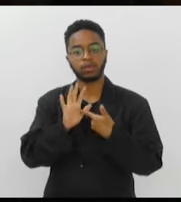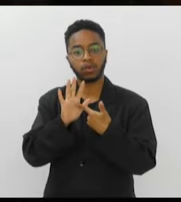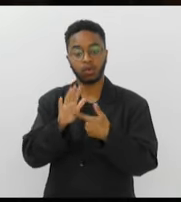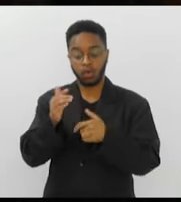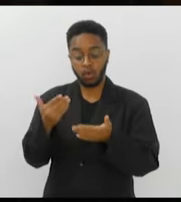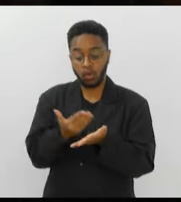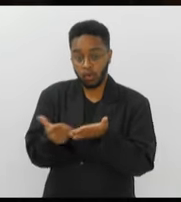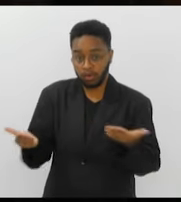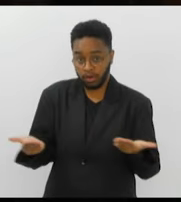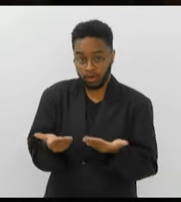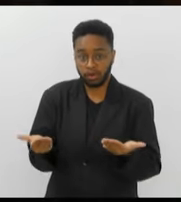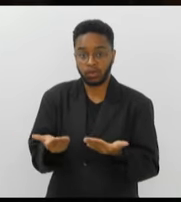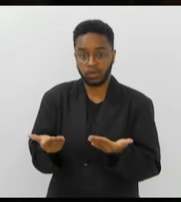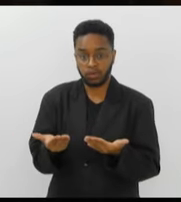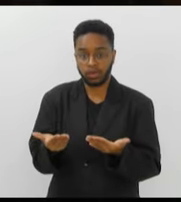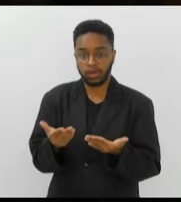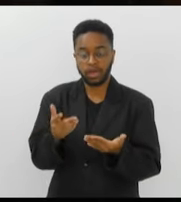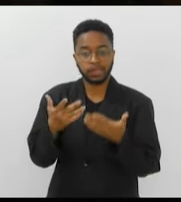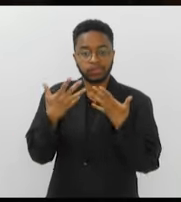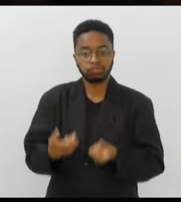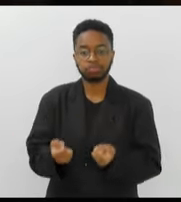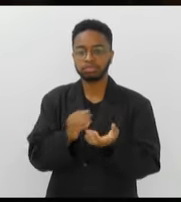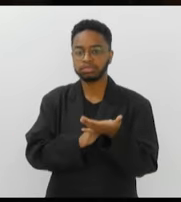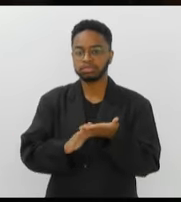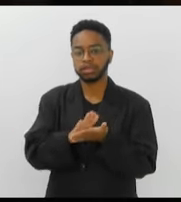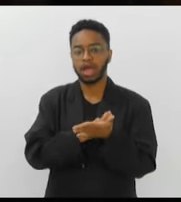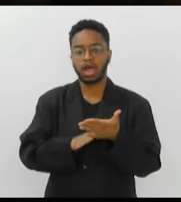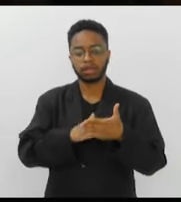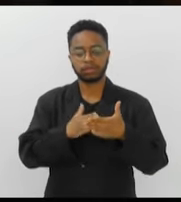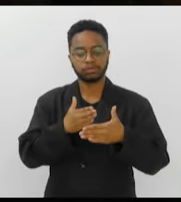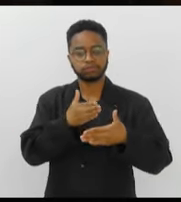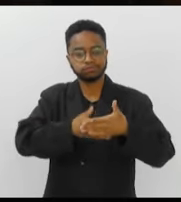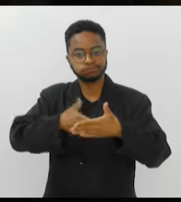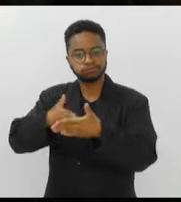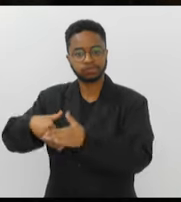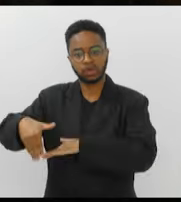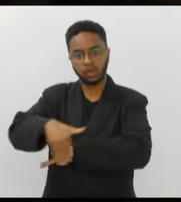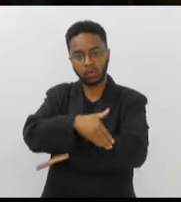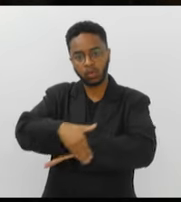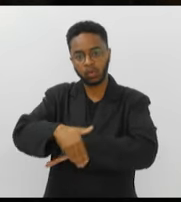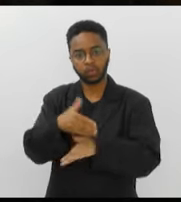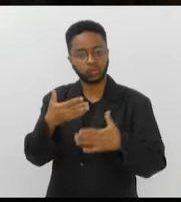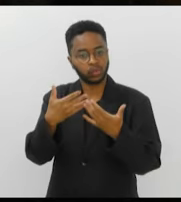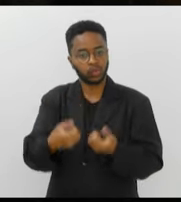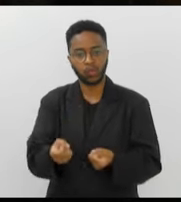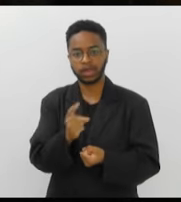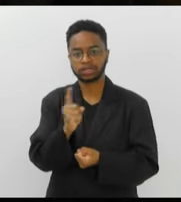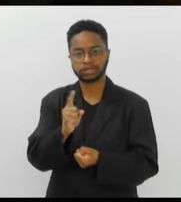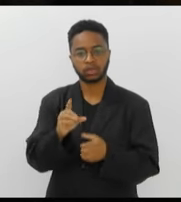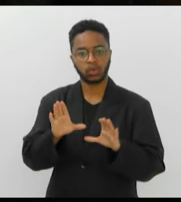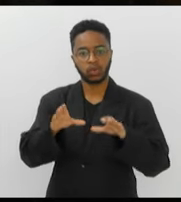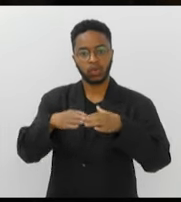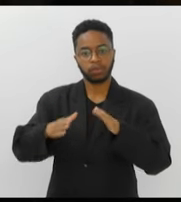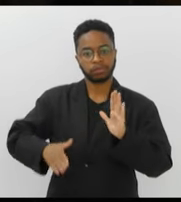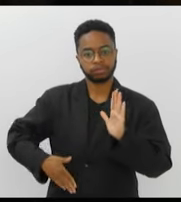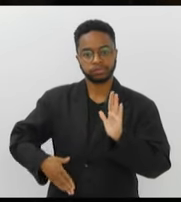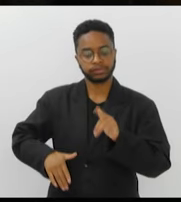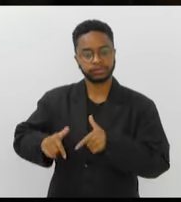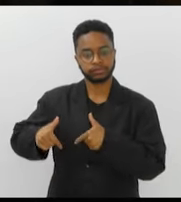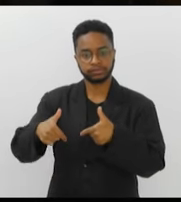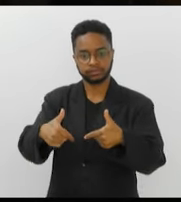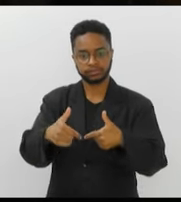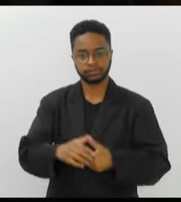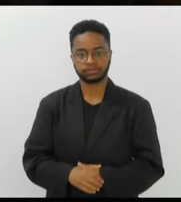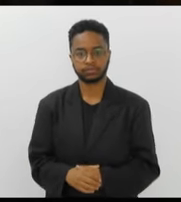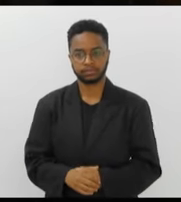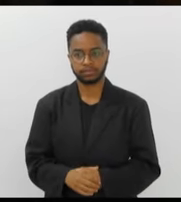de agora, tolerância zero para barricadas, tolerância zero para o crack. E